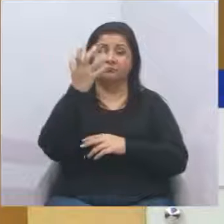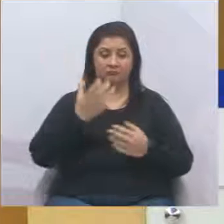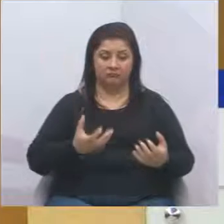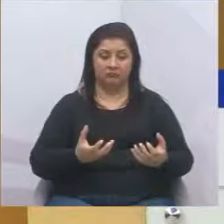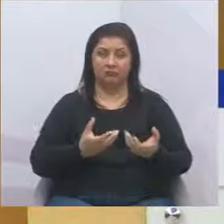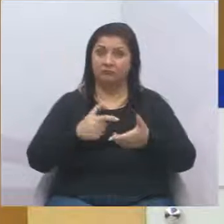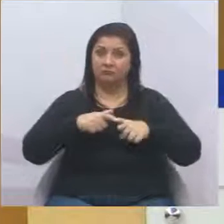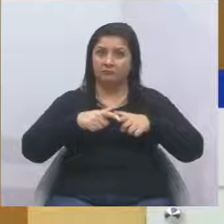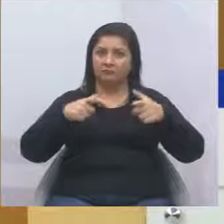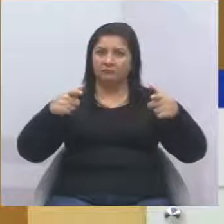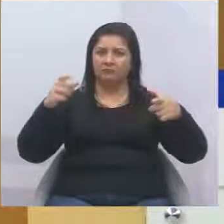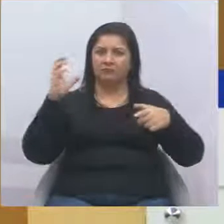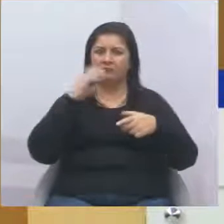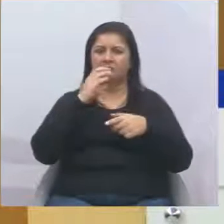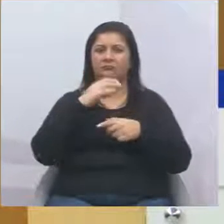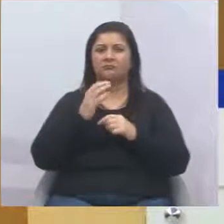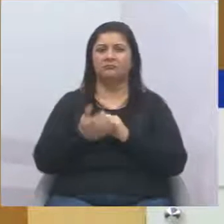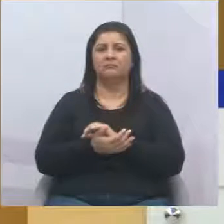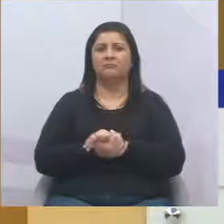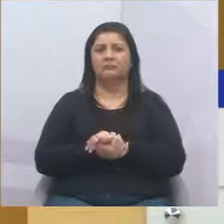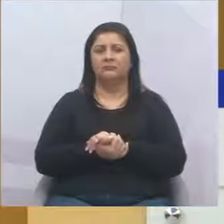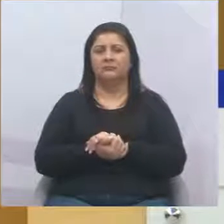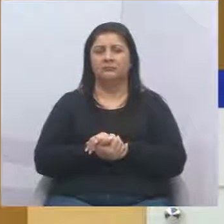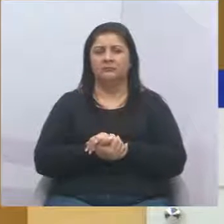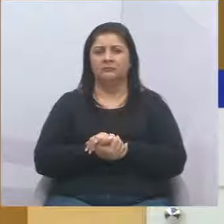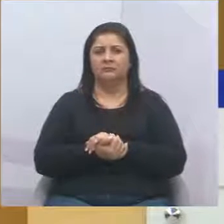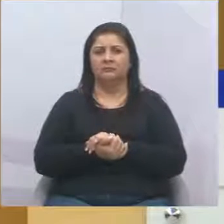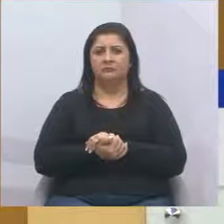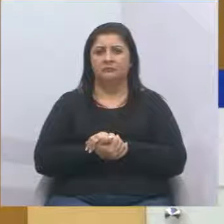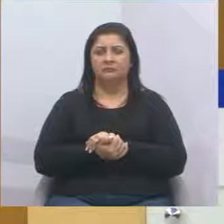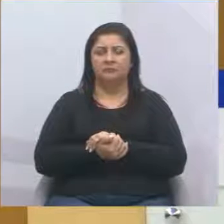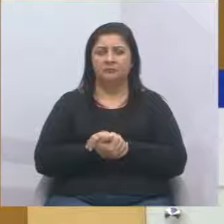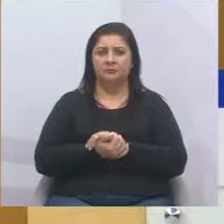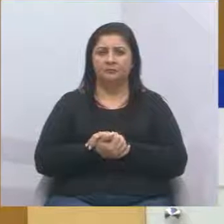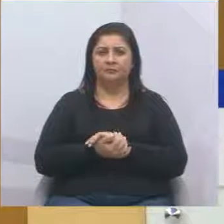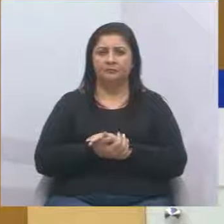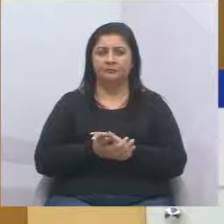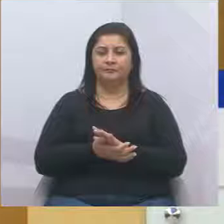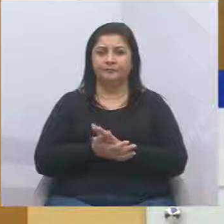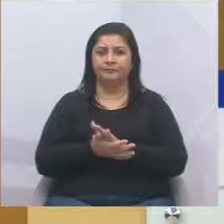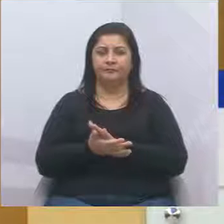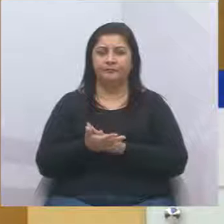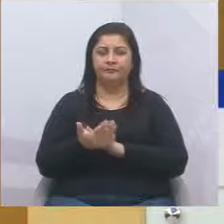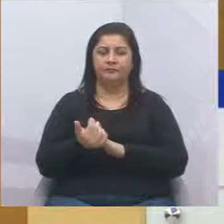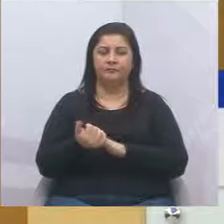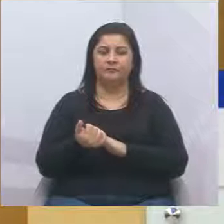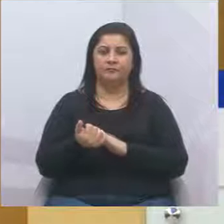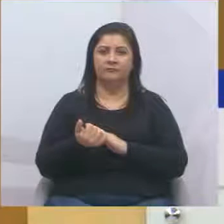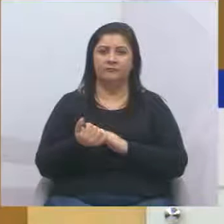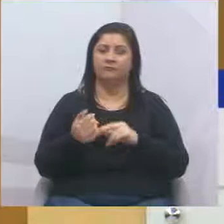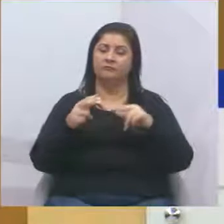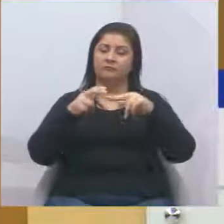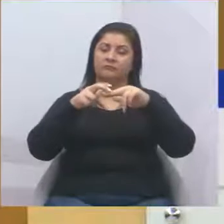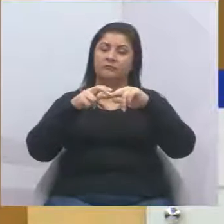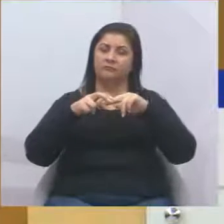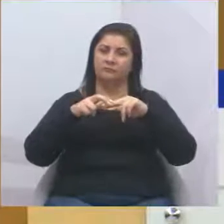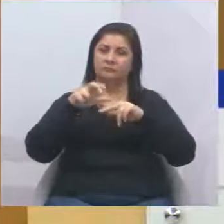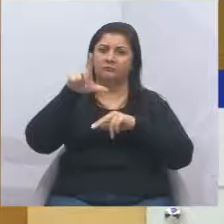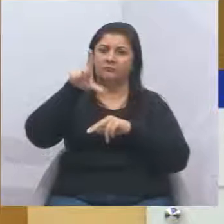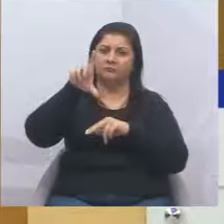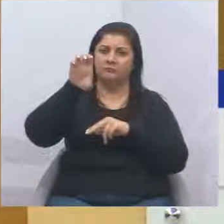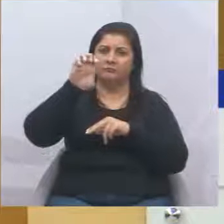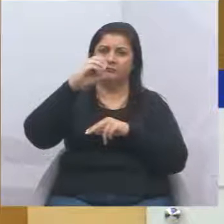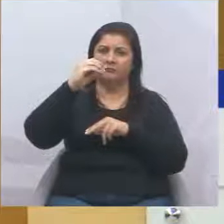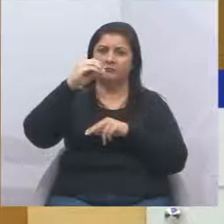uma promissora em estabelecer relação com bactérias fixadoras de nitrogênio. A despeito dessa afirmativa, a leucena